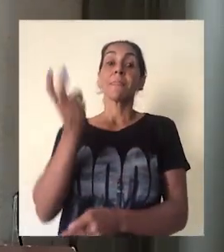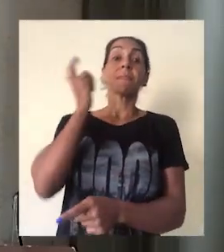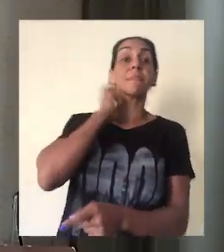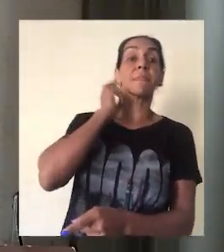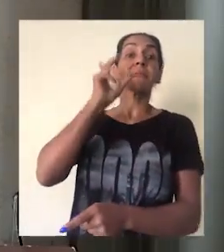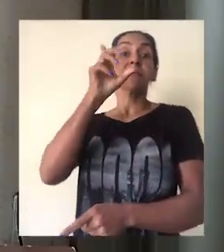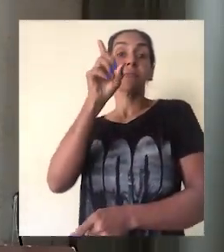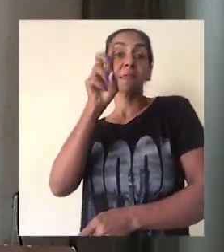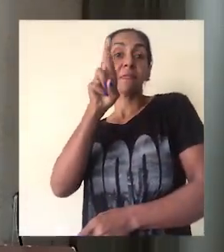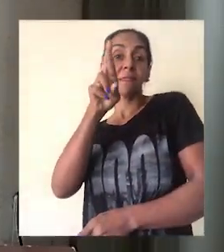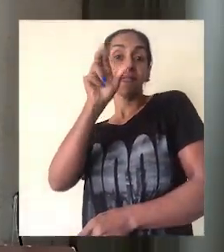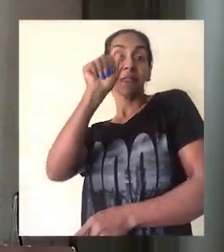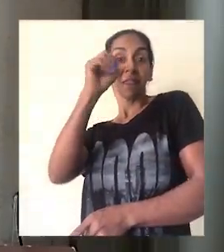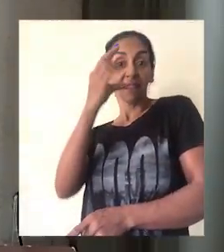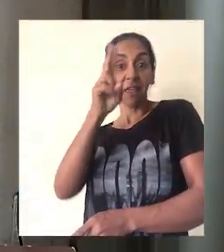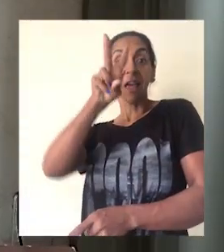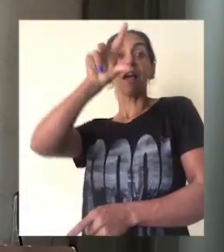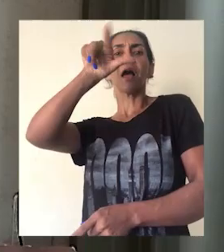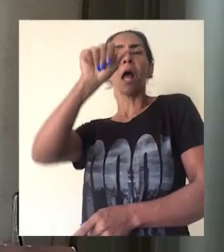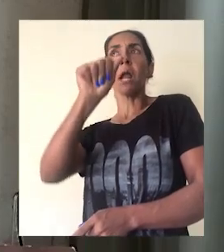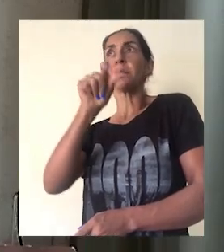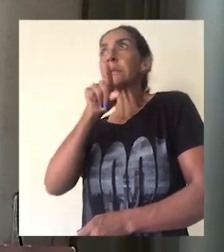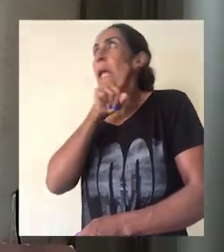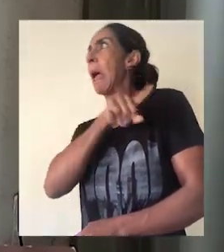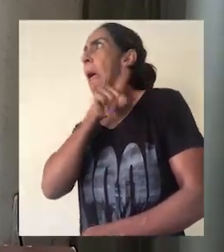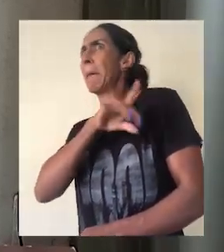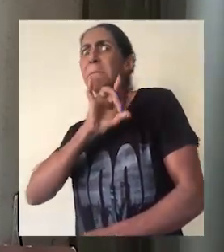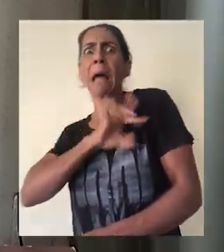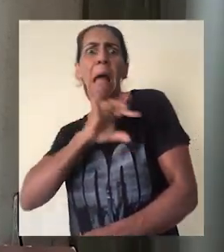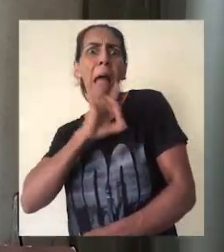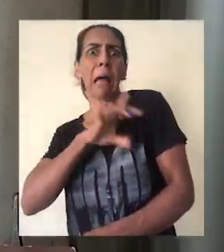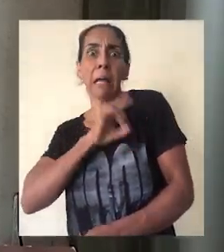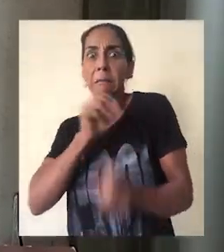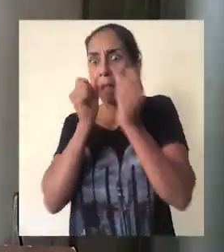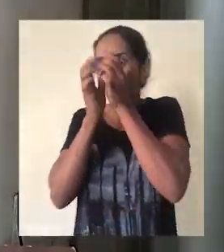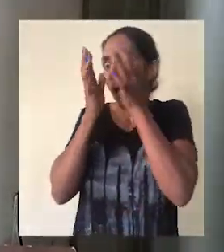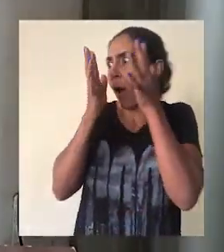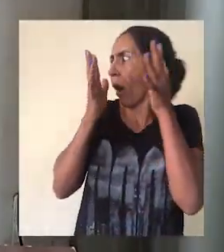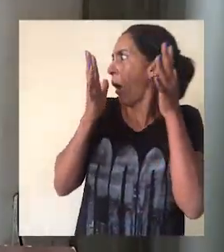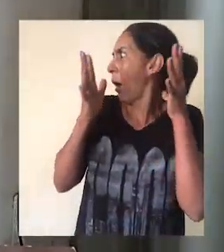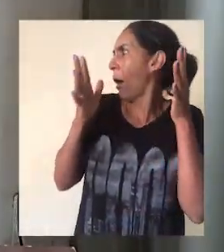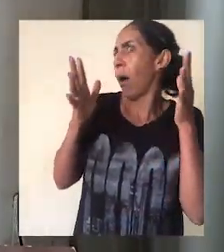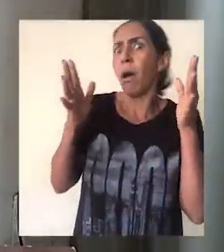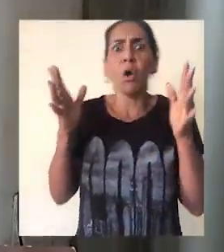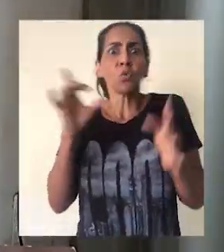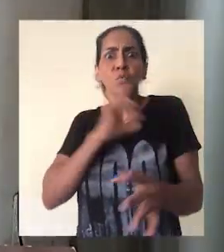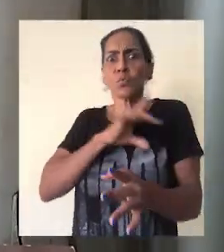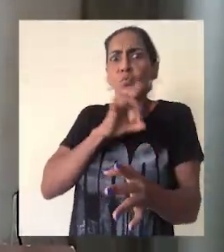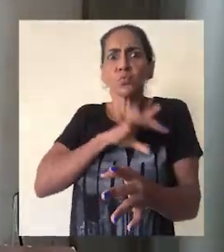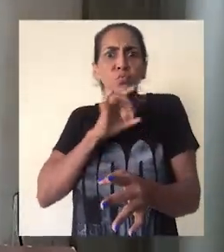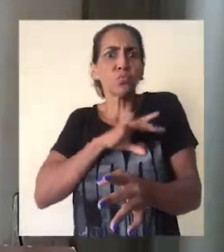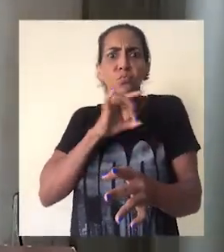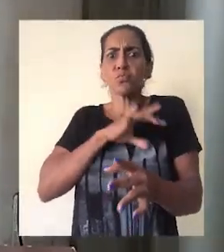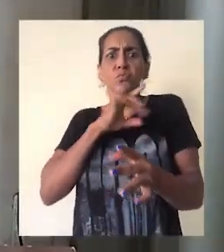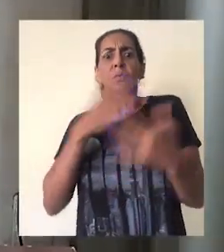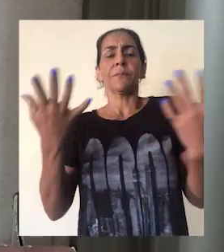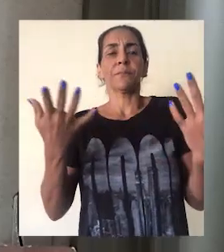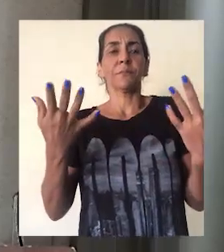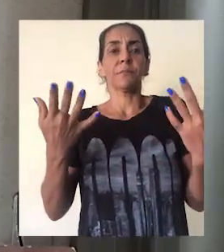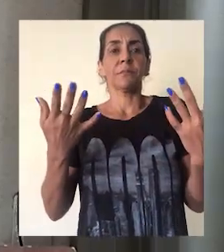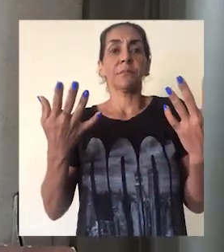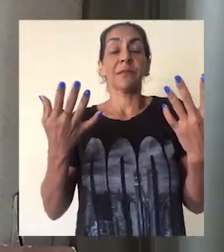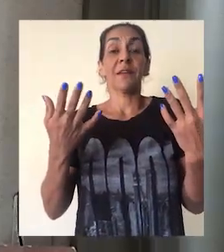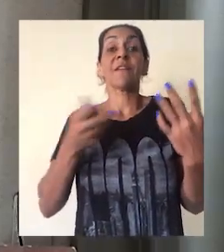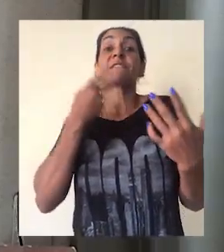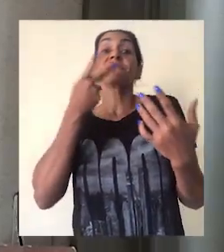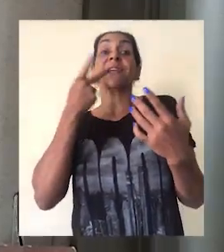se tornou o vampiro mais temido, mais misterioso e mais atraente de todos os tempos a partir daí.